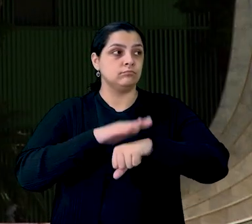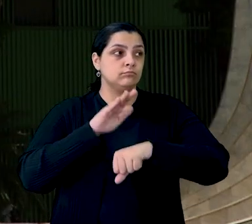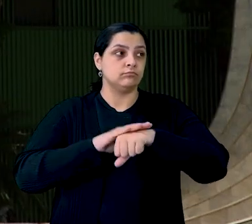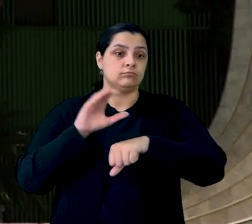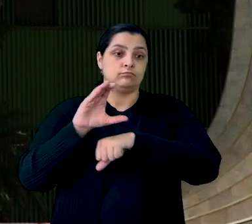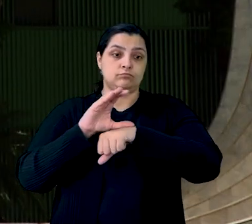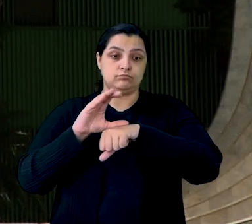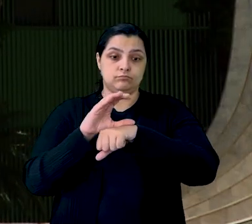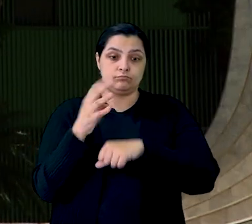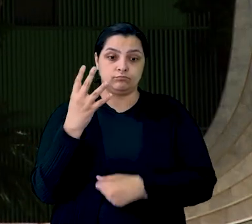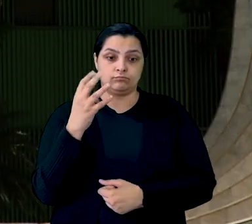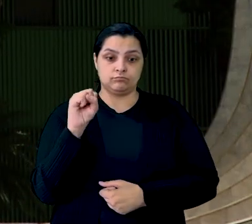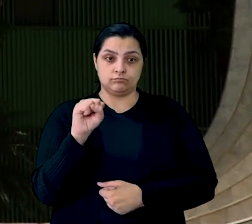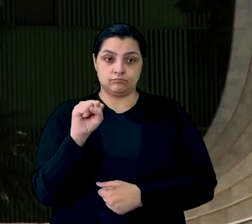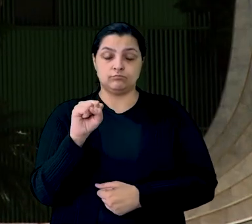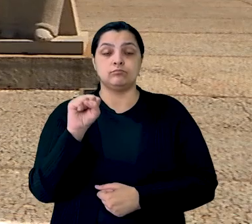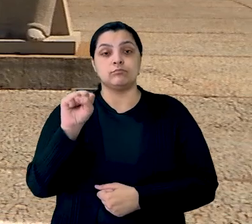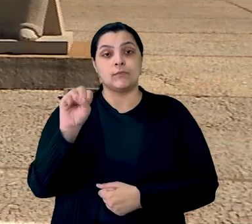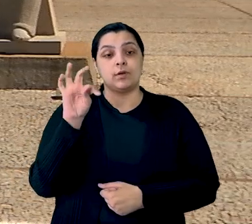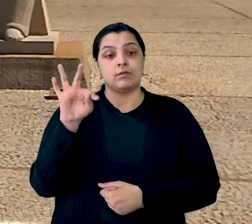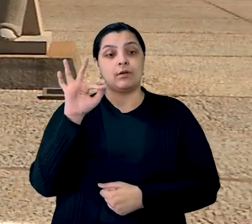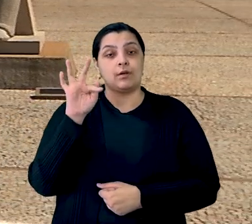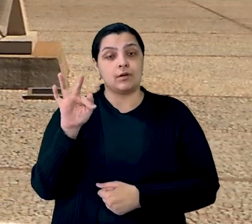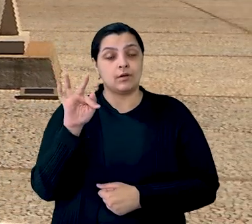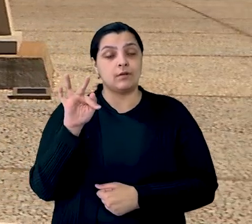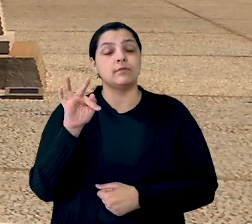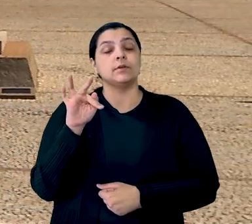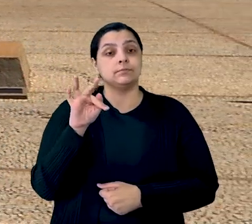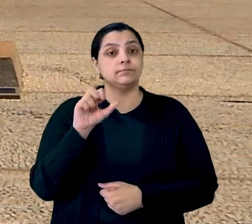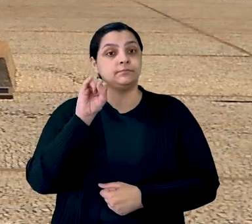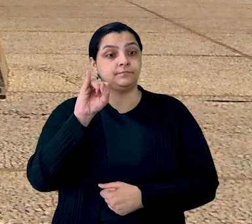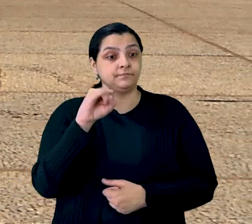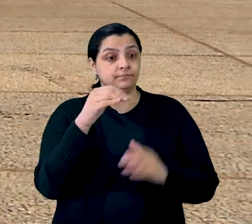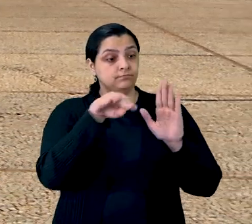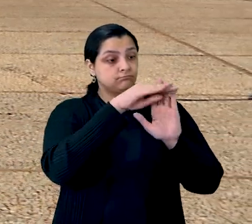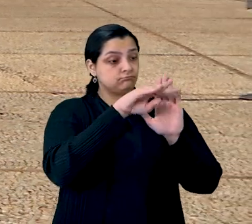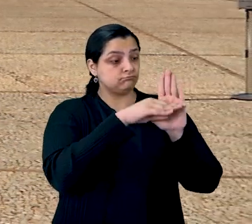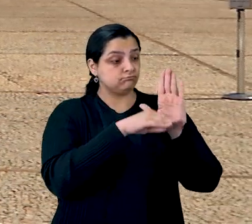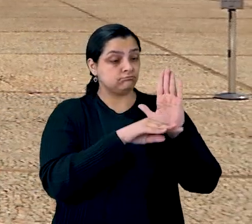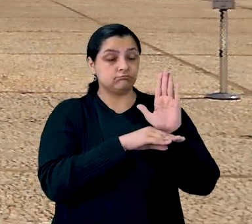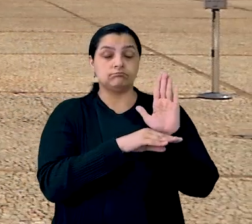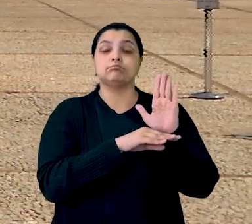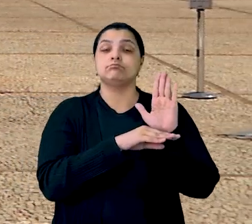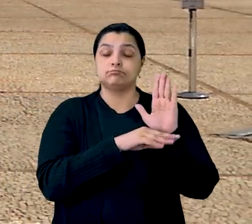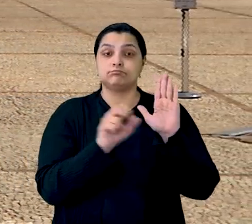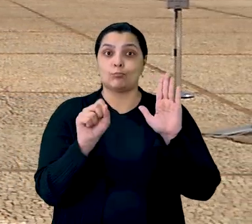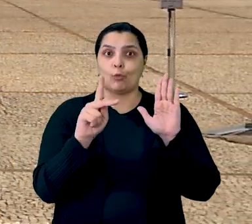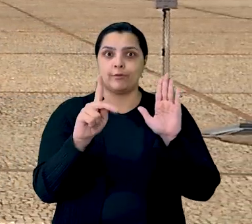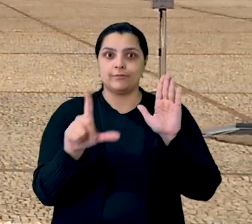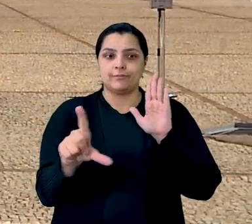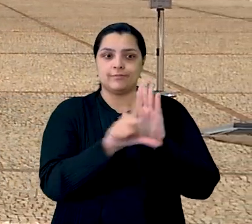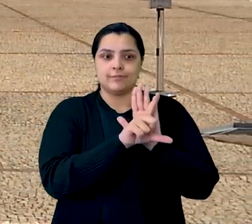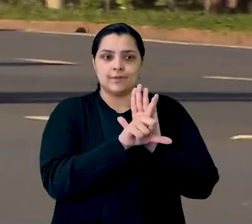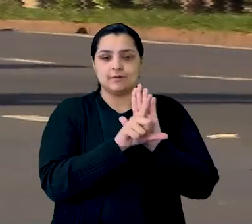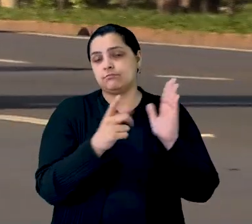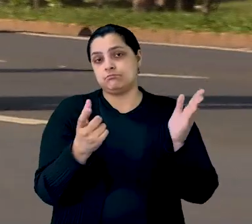declaratória de constitucionalidade 48, o STF decidiu que, uma vez preenchidos os requisitos